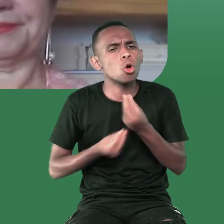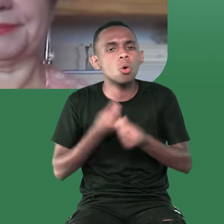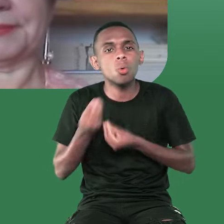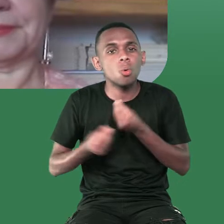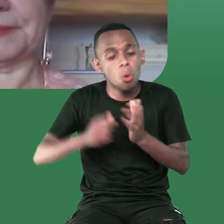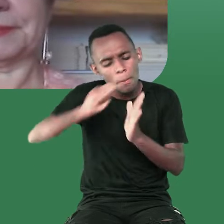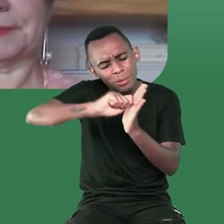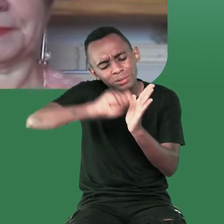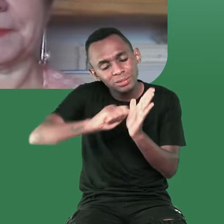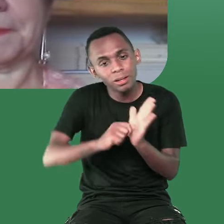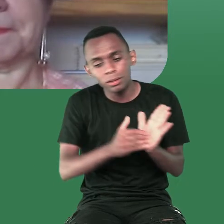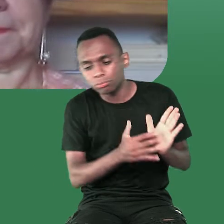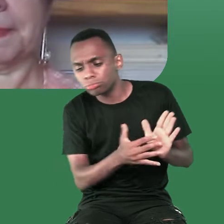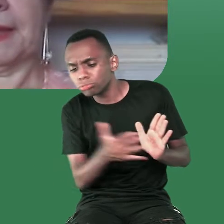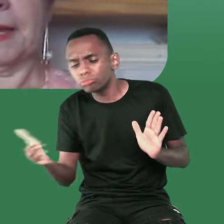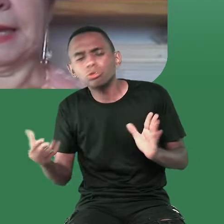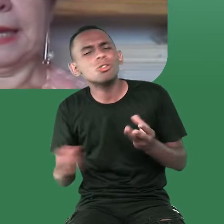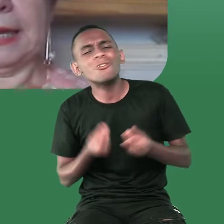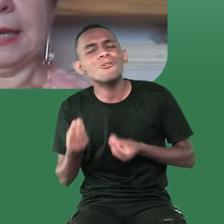da sua escrita?